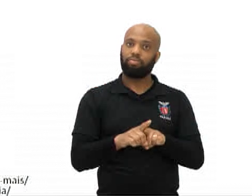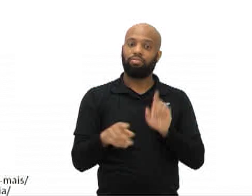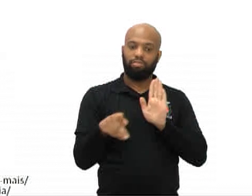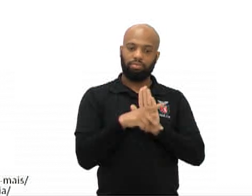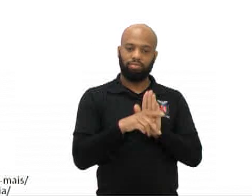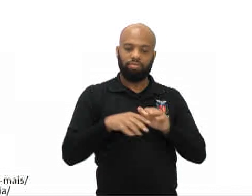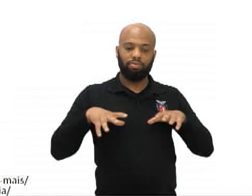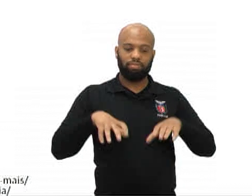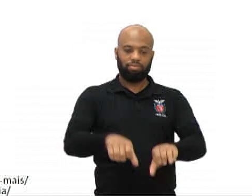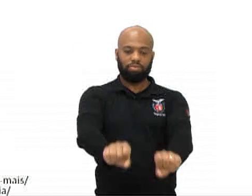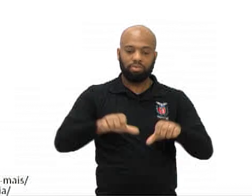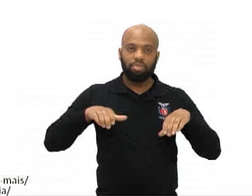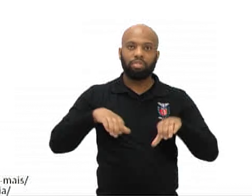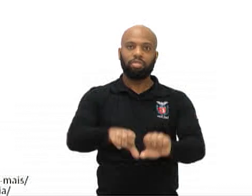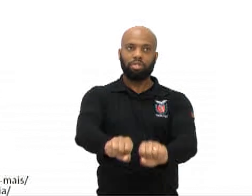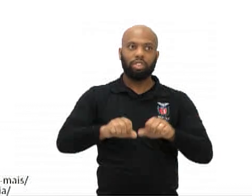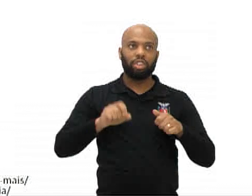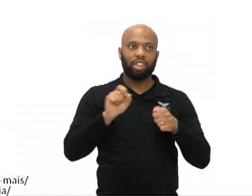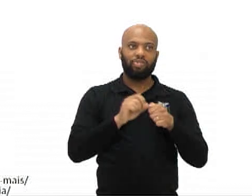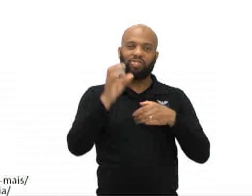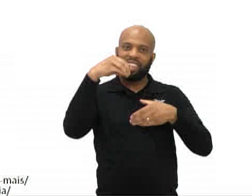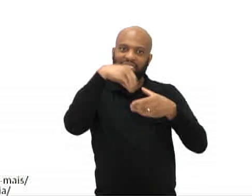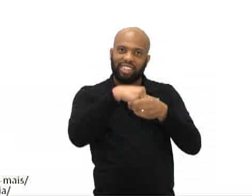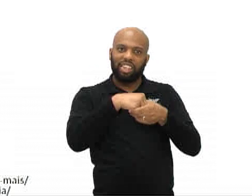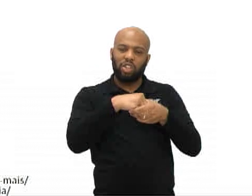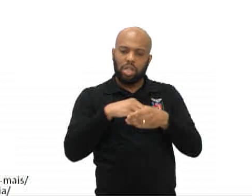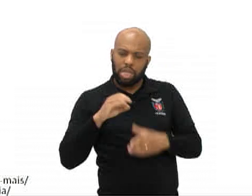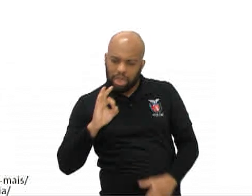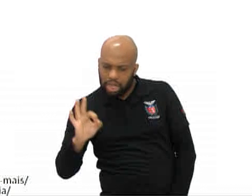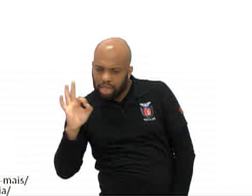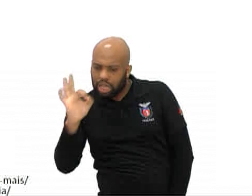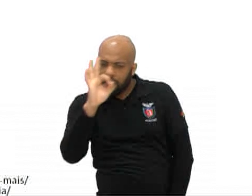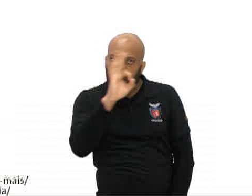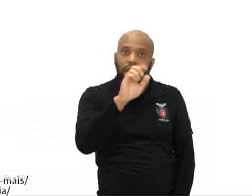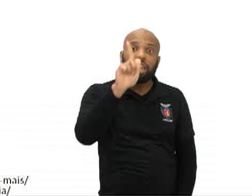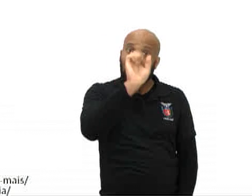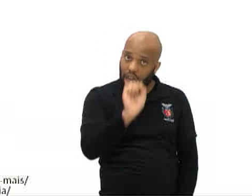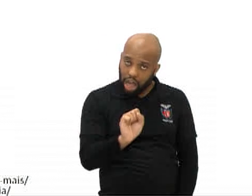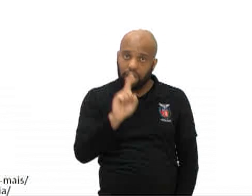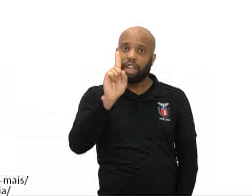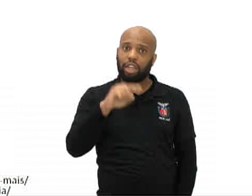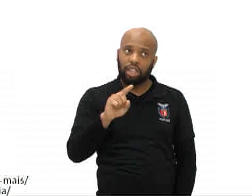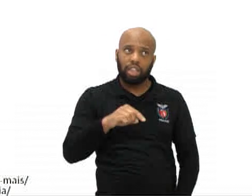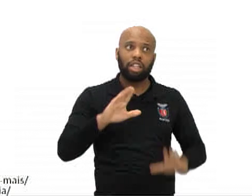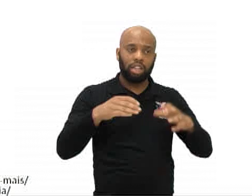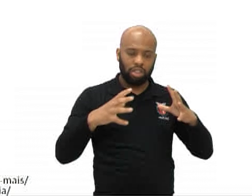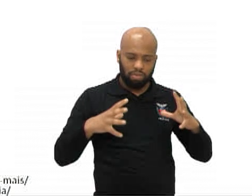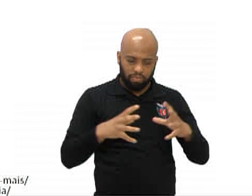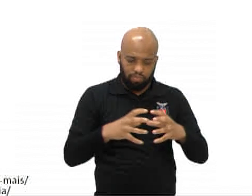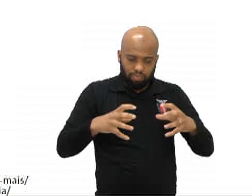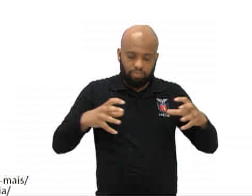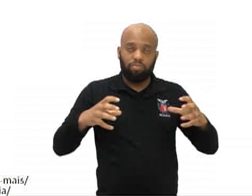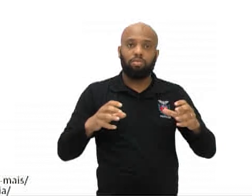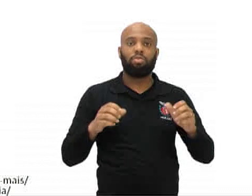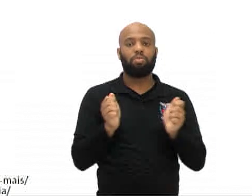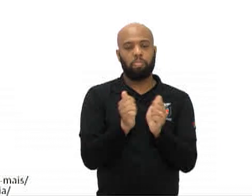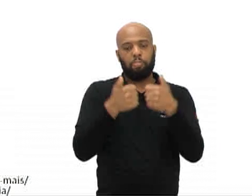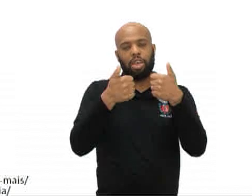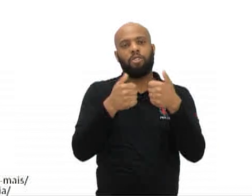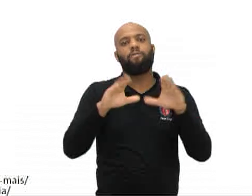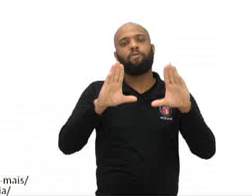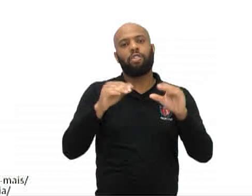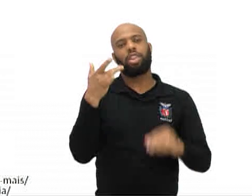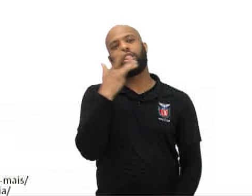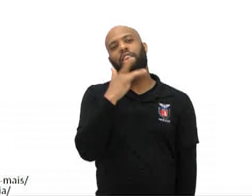massa. Vai formando bolinhas de gás carbônico produzidos pelos fungos e vai deixando aquele pão fofinho e gostoso